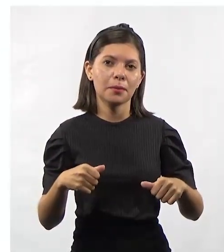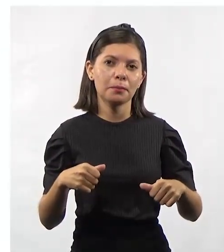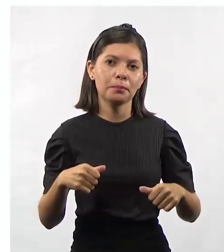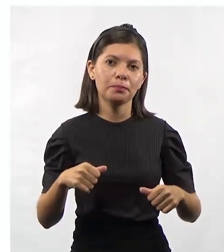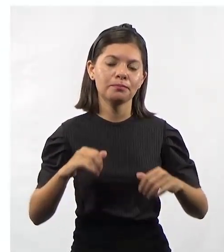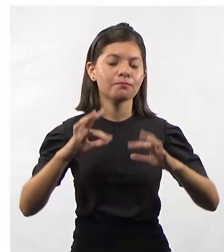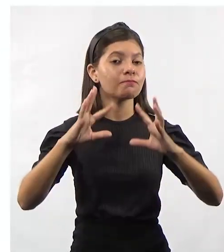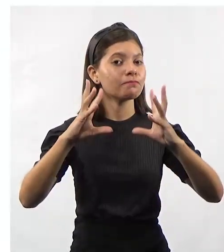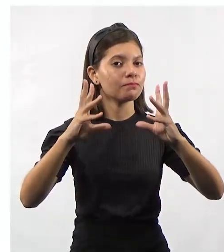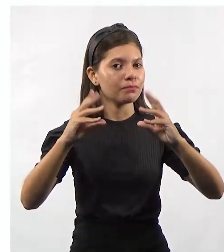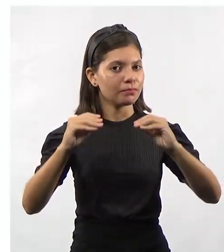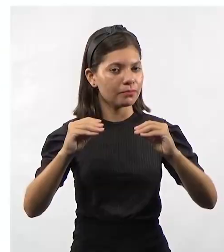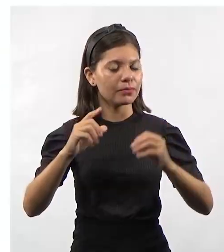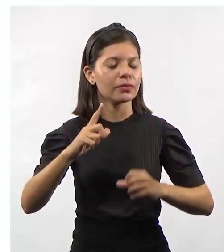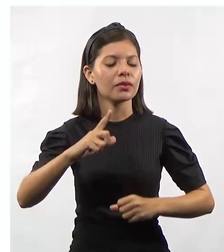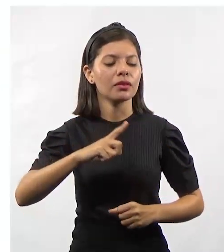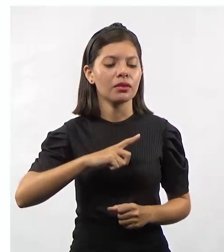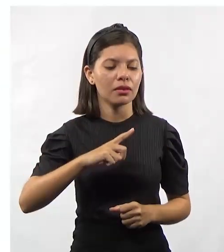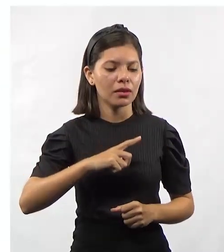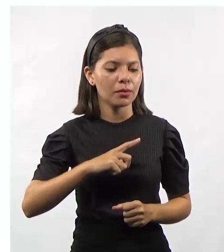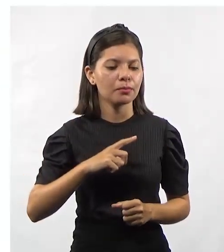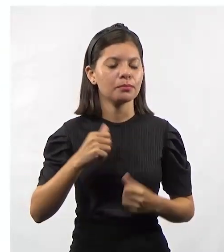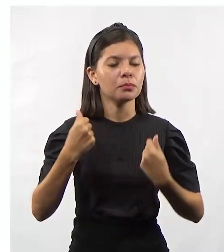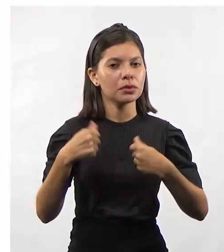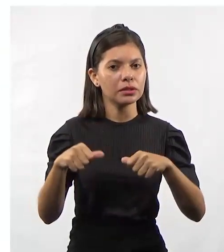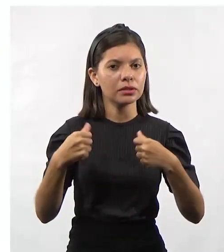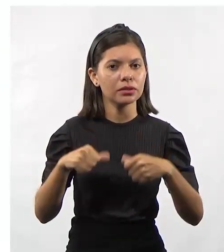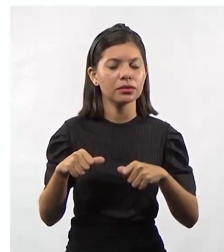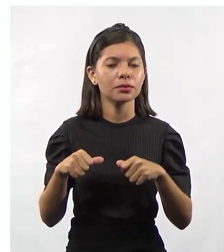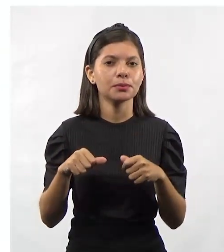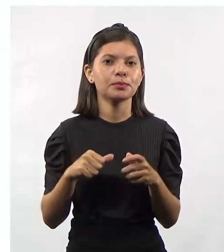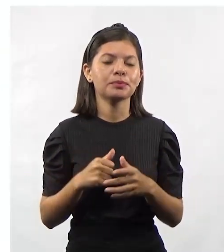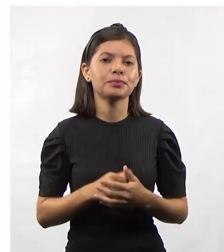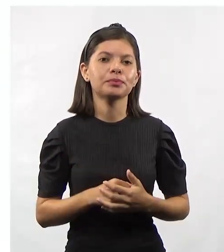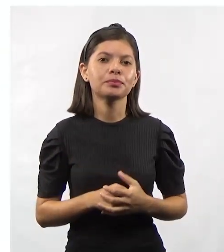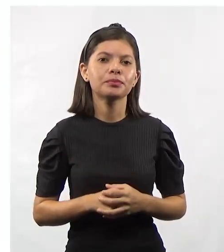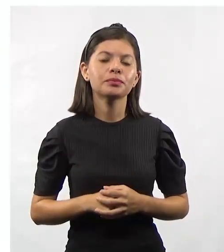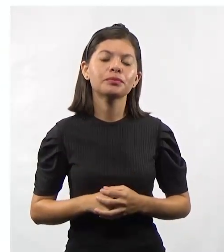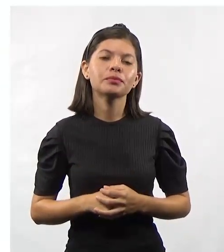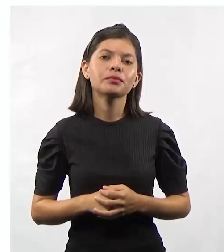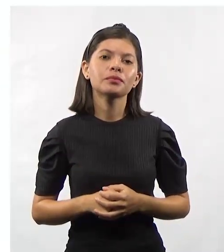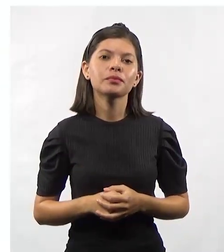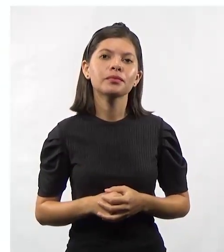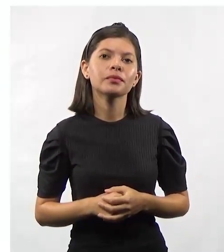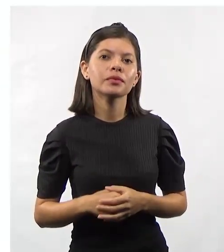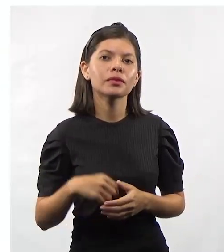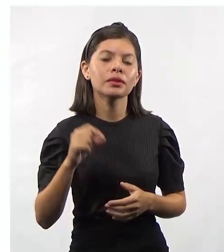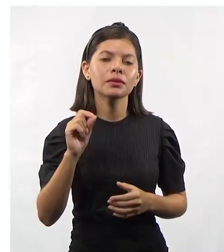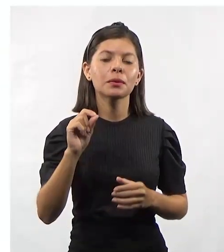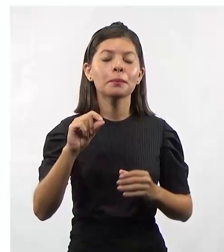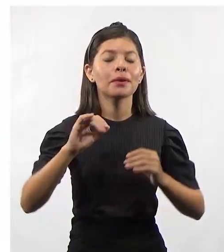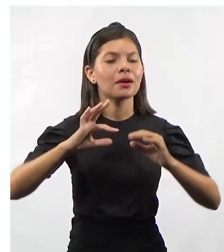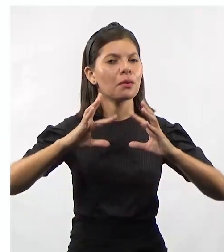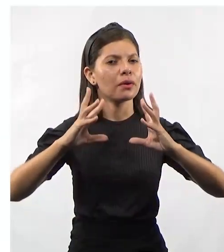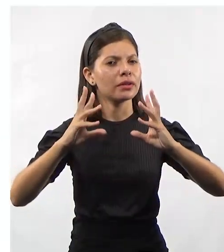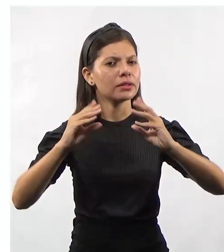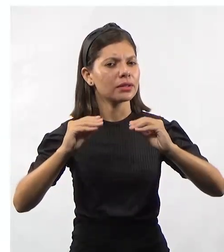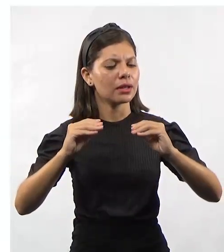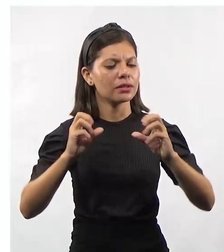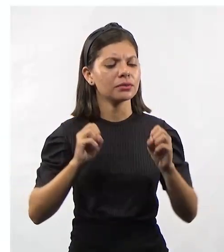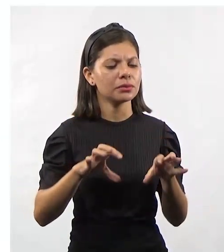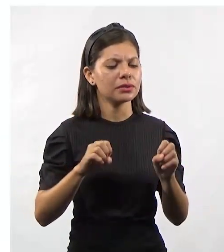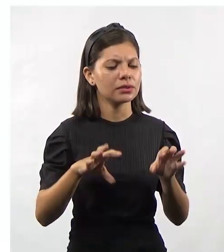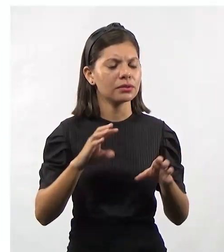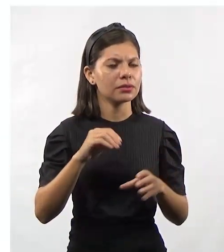uma qualidade. Então, nos direitos de segunda geração, nós estamos lutando aí por uma qualidade no